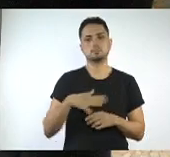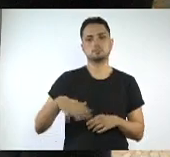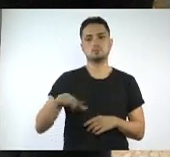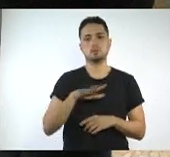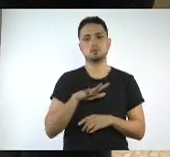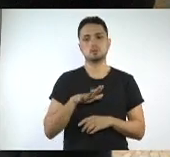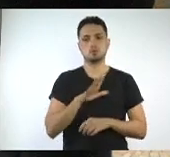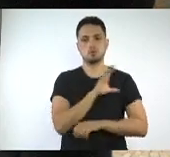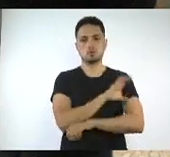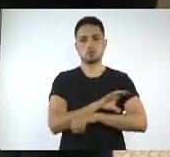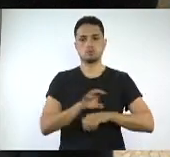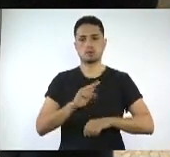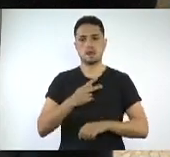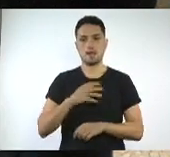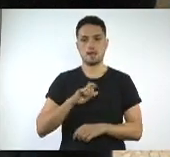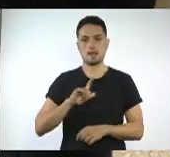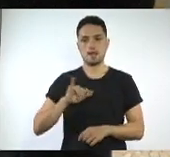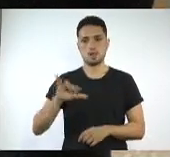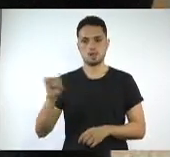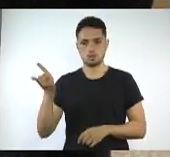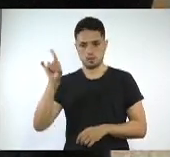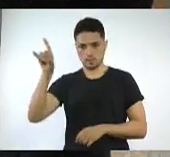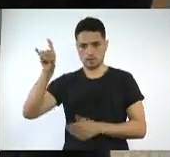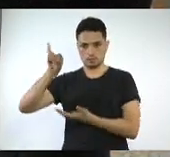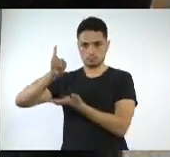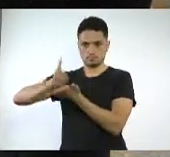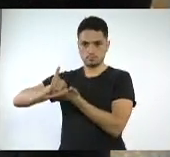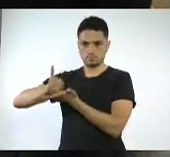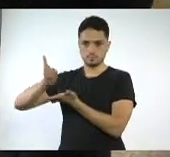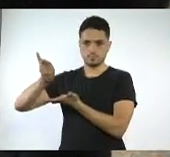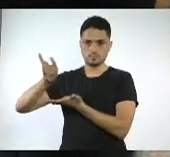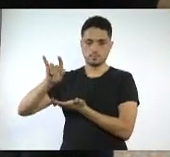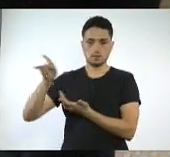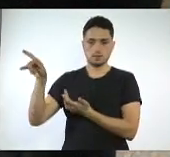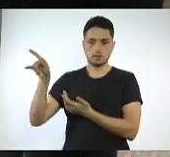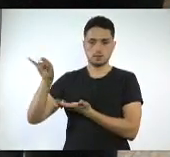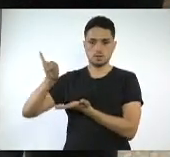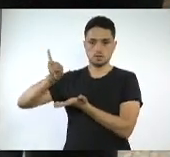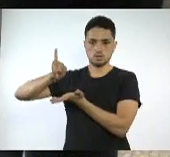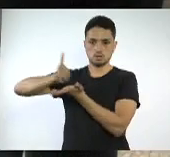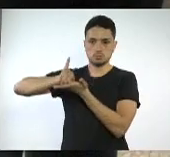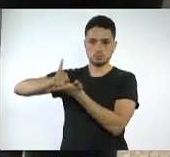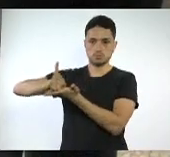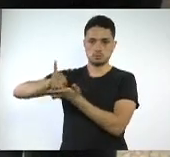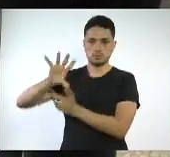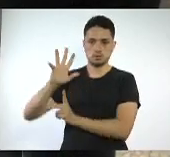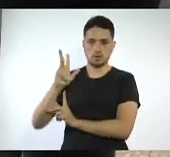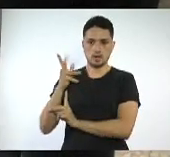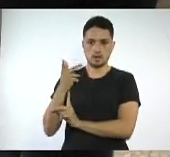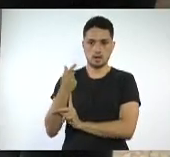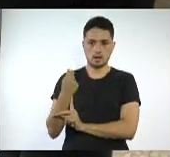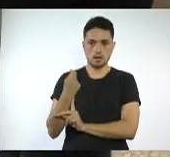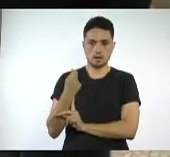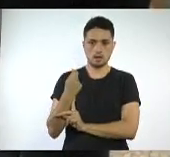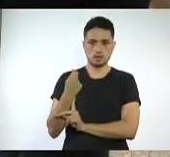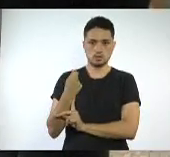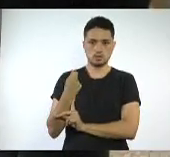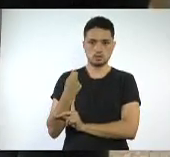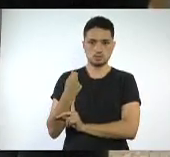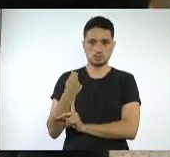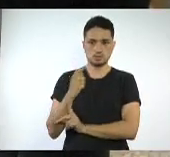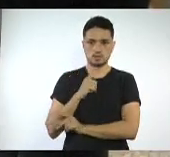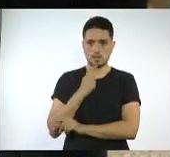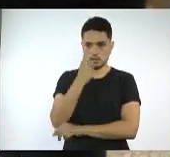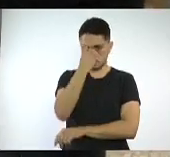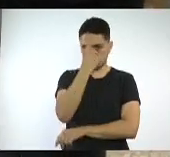Hélio Oiticica aconteça uma exposição dita de arte com a imagem de Nossa